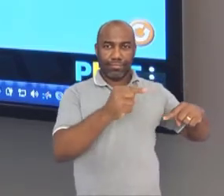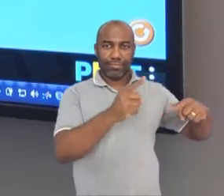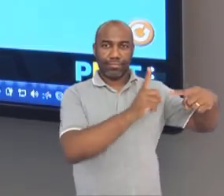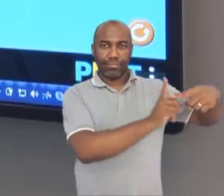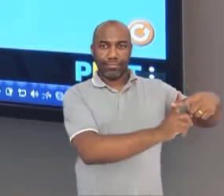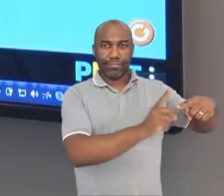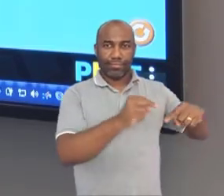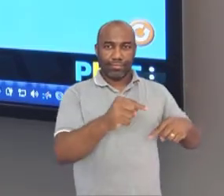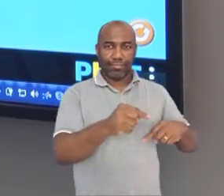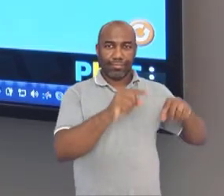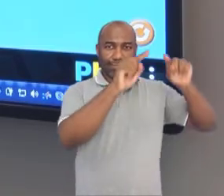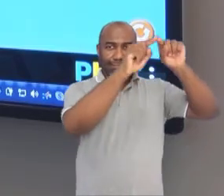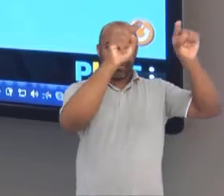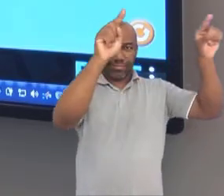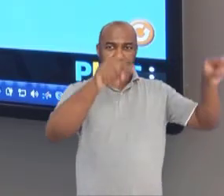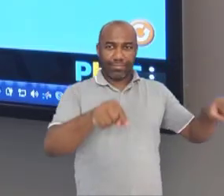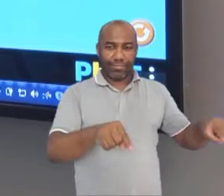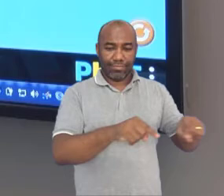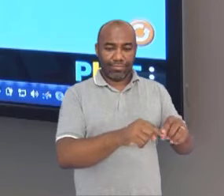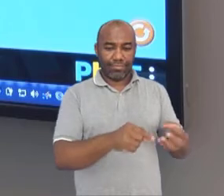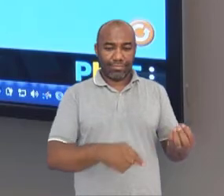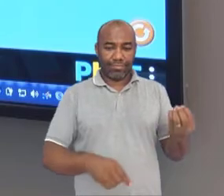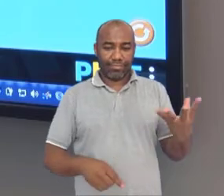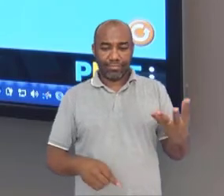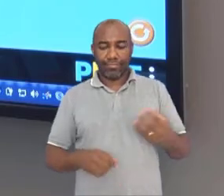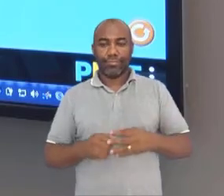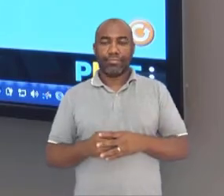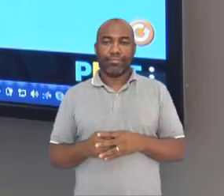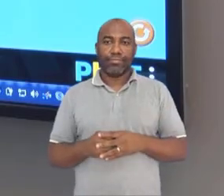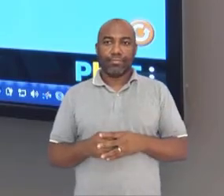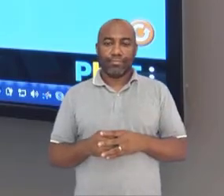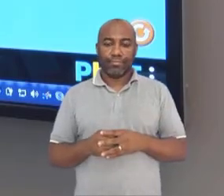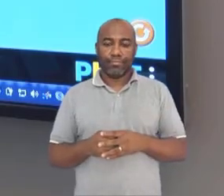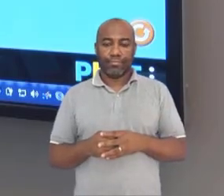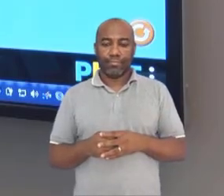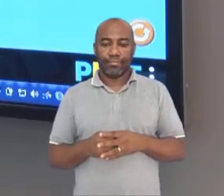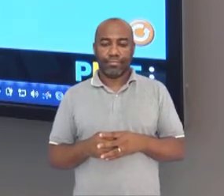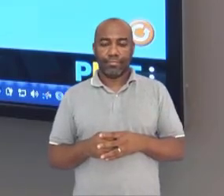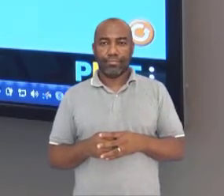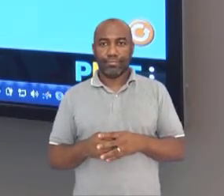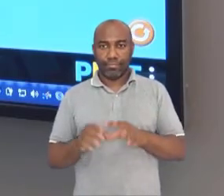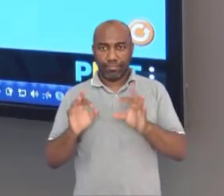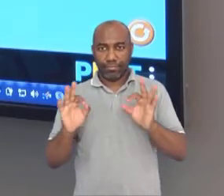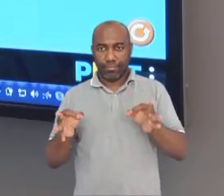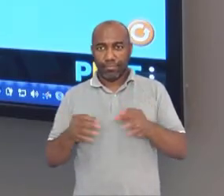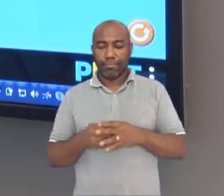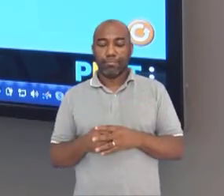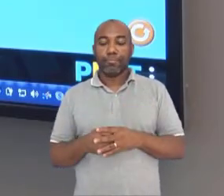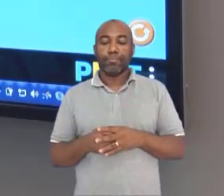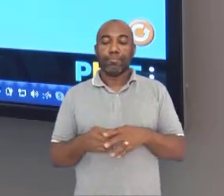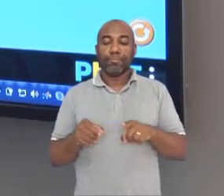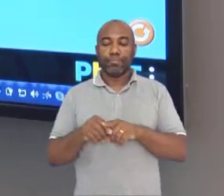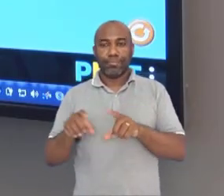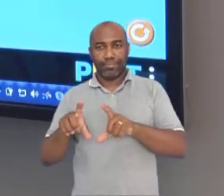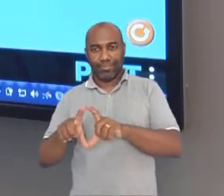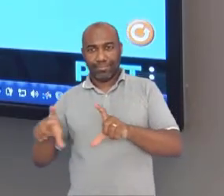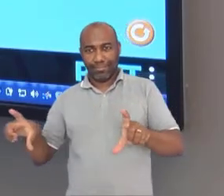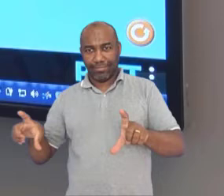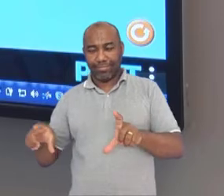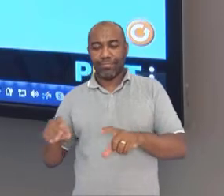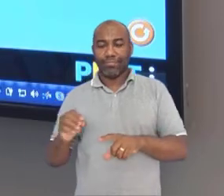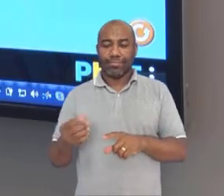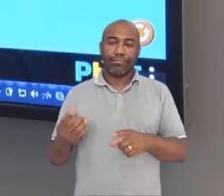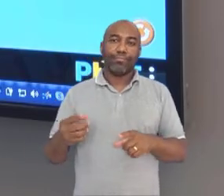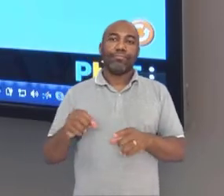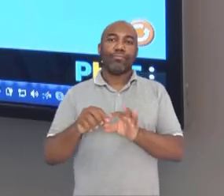correntes elétricas, elas vão se encontrar nesse ponto, tá? O nó é o encontro de 3